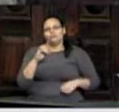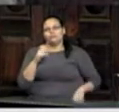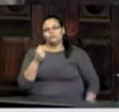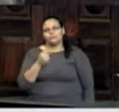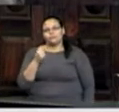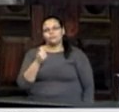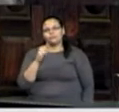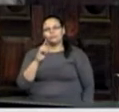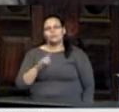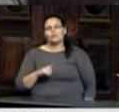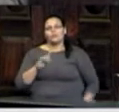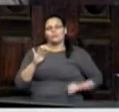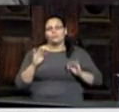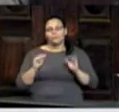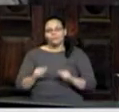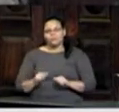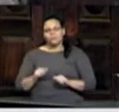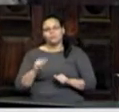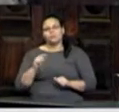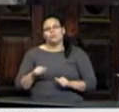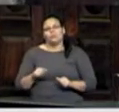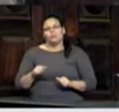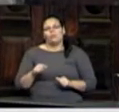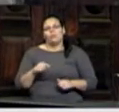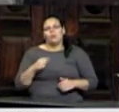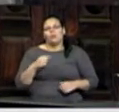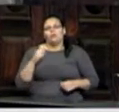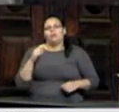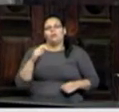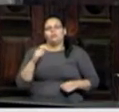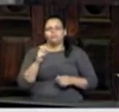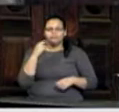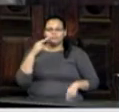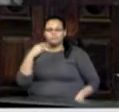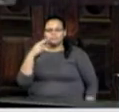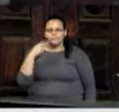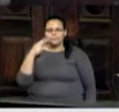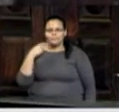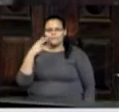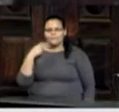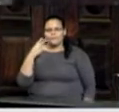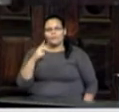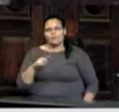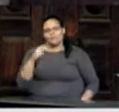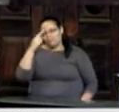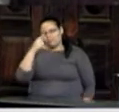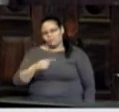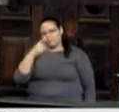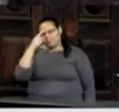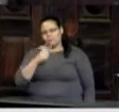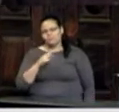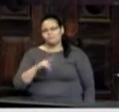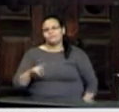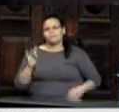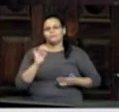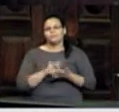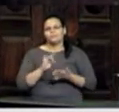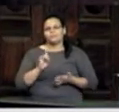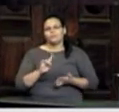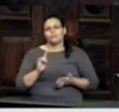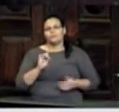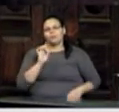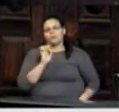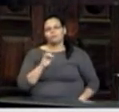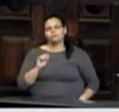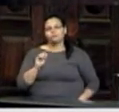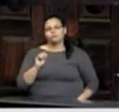eleitoral e, ao fim, consolidar uma Câmara de Vereadores anômala com mandatários ilegítimos. Cabe